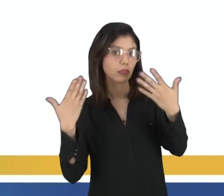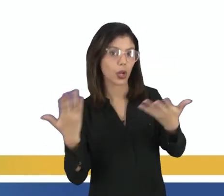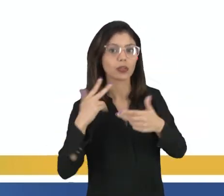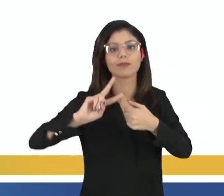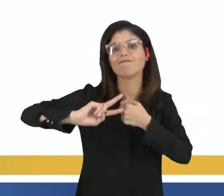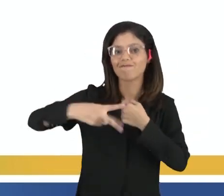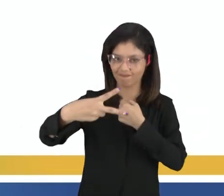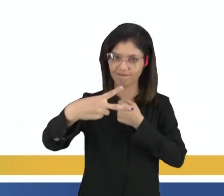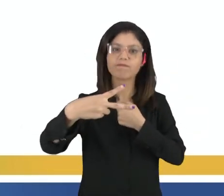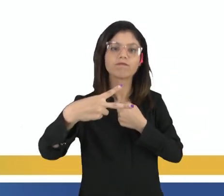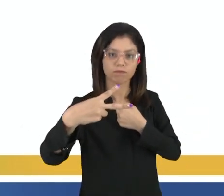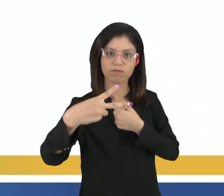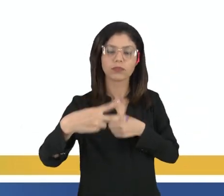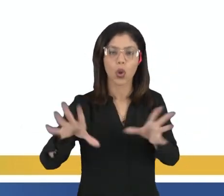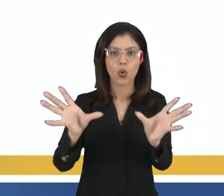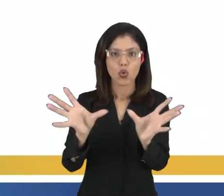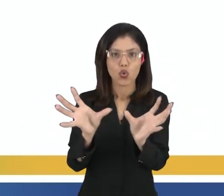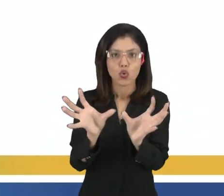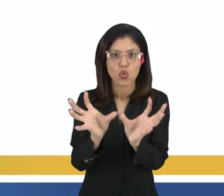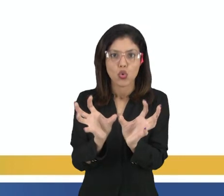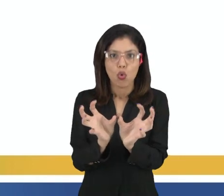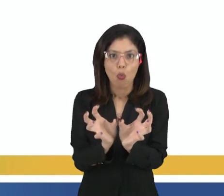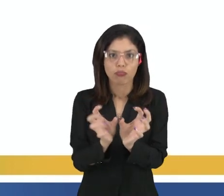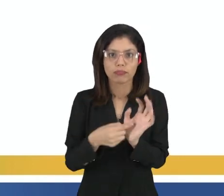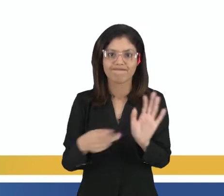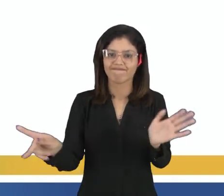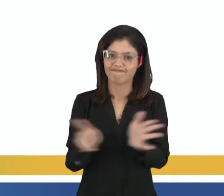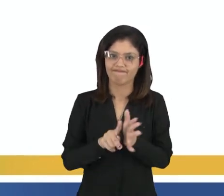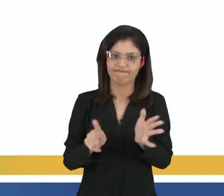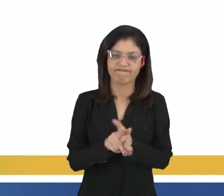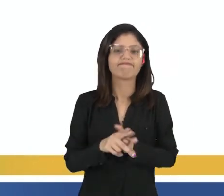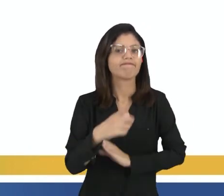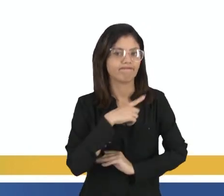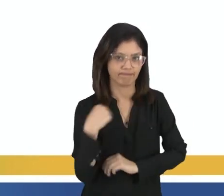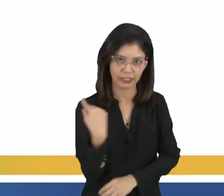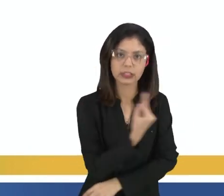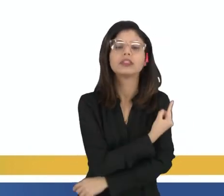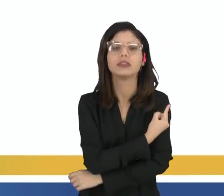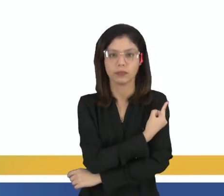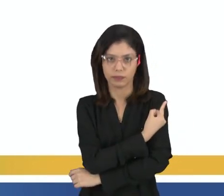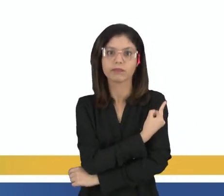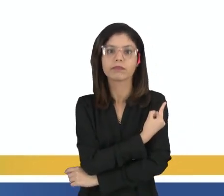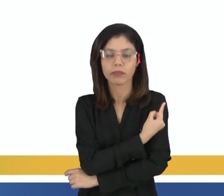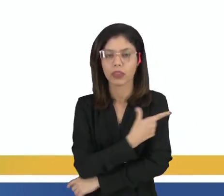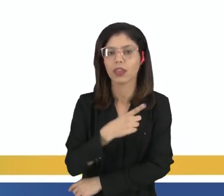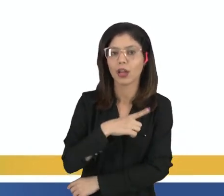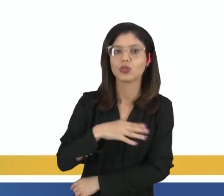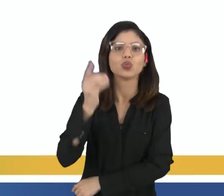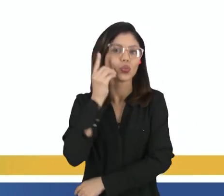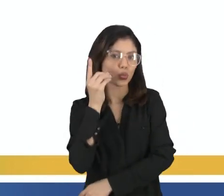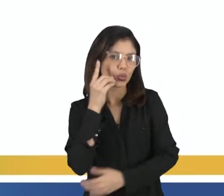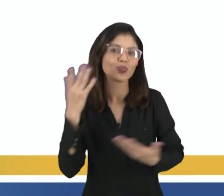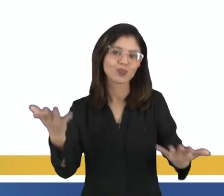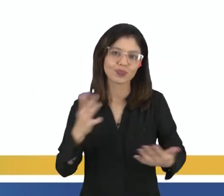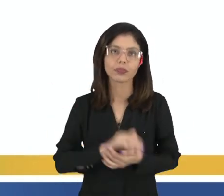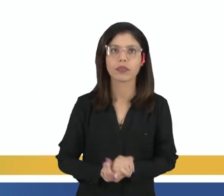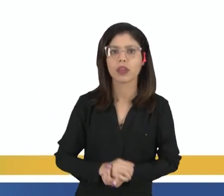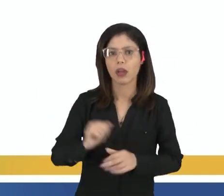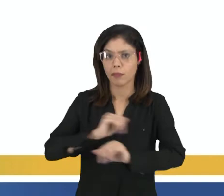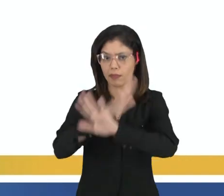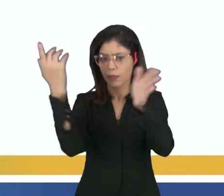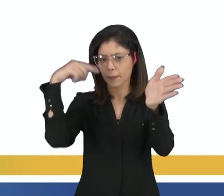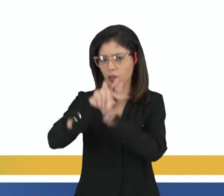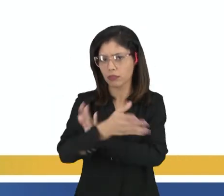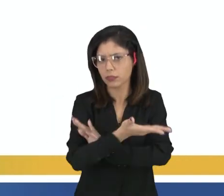as consequências de um desgaste impróprio que muitas vezes a gente comete no nosso cotidiano. E eu quero deixar